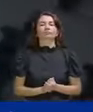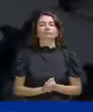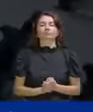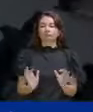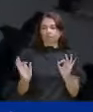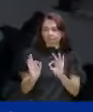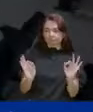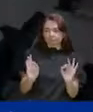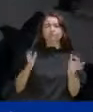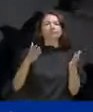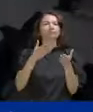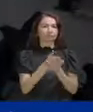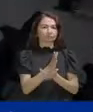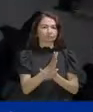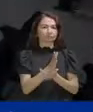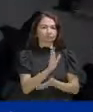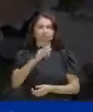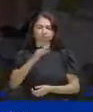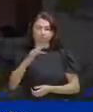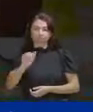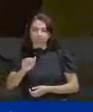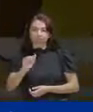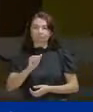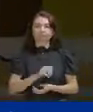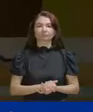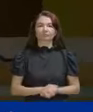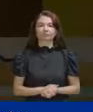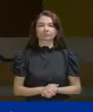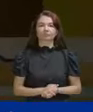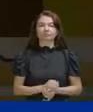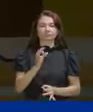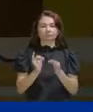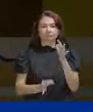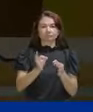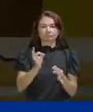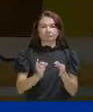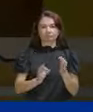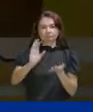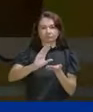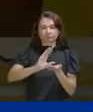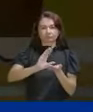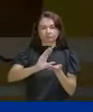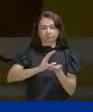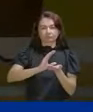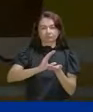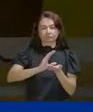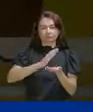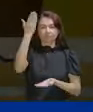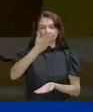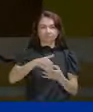Não havendo óbice, declaro aprovado. Em julgamento, a prestação de contas eleitorais